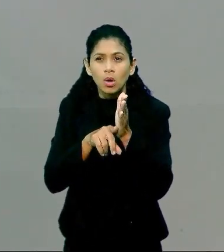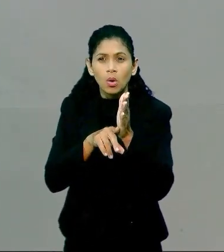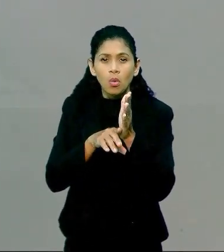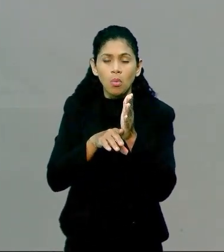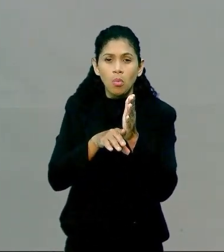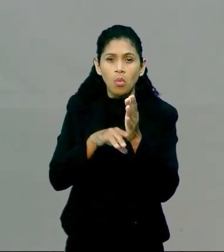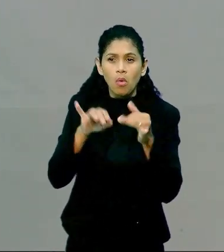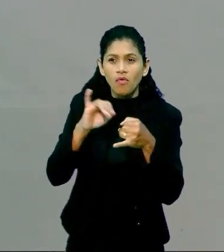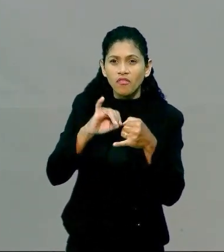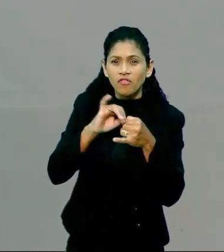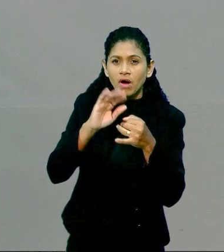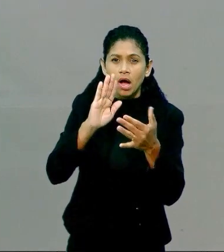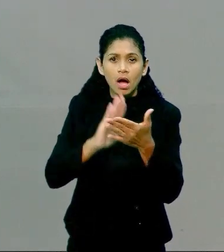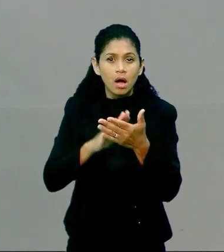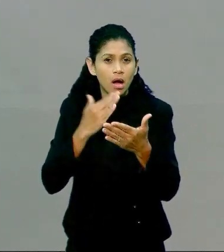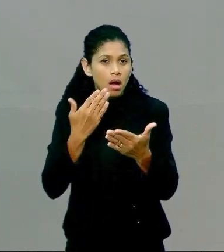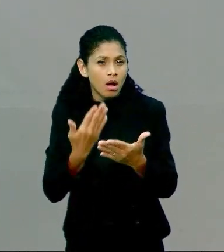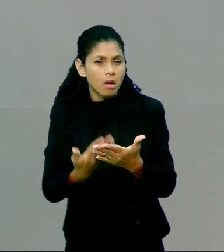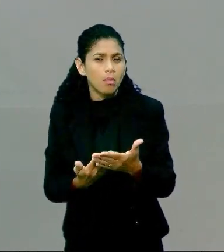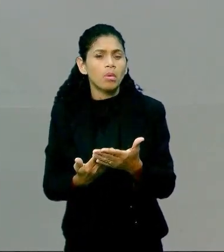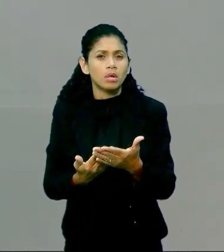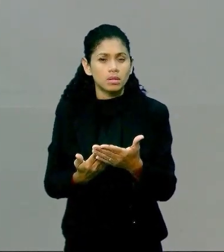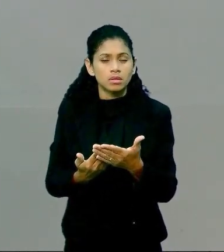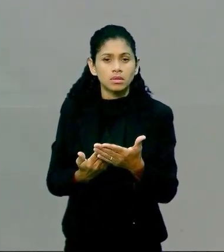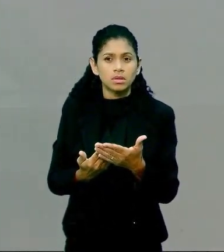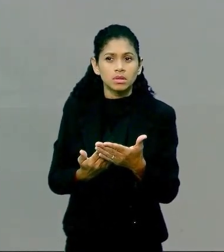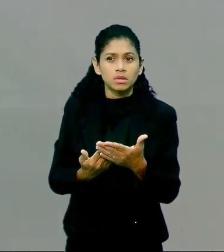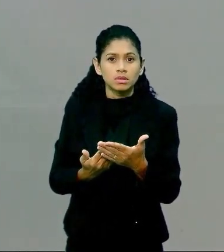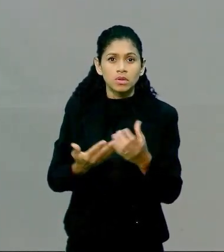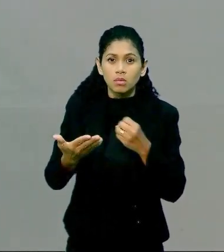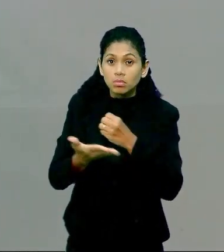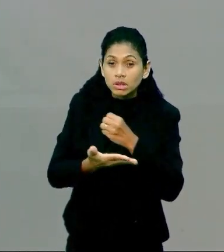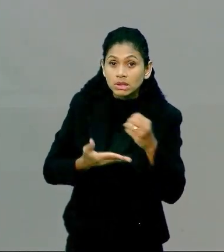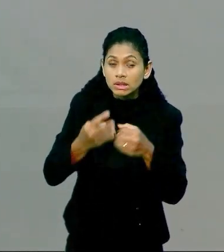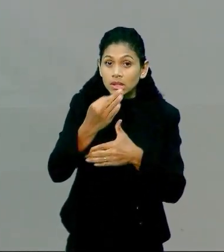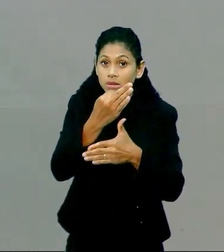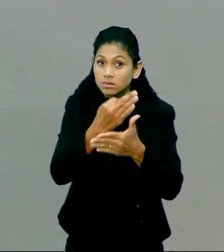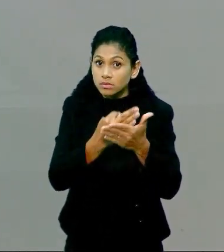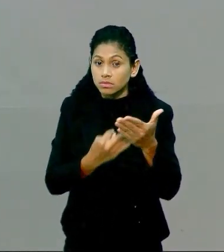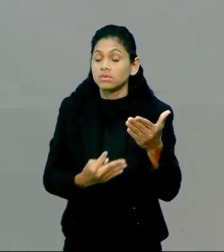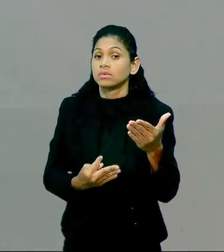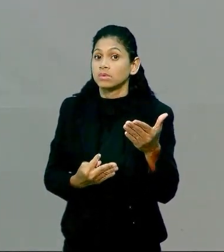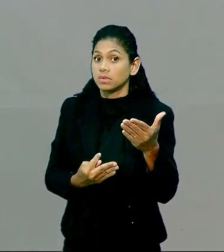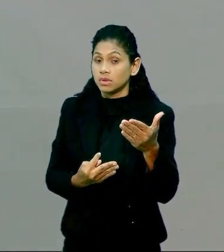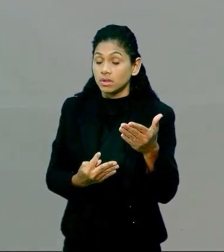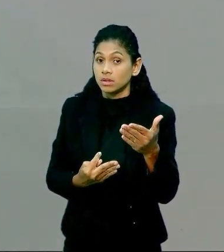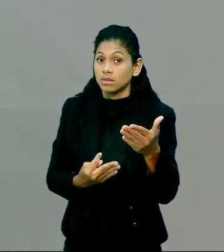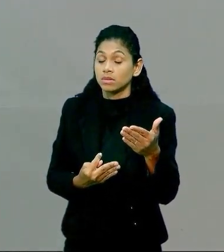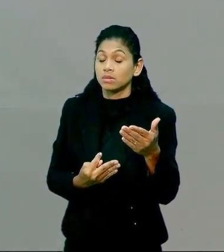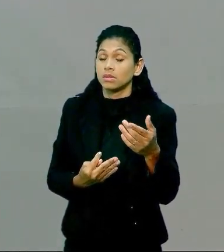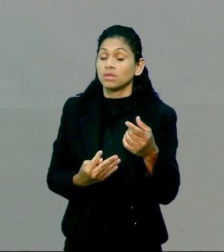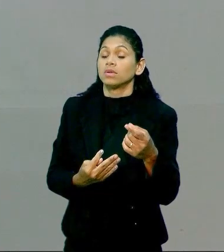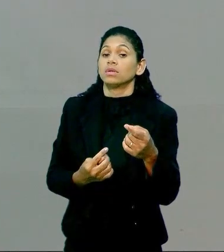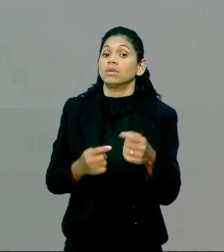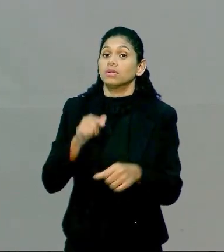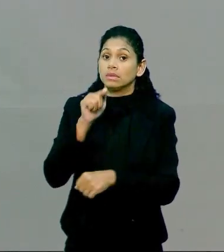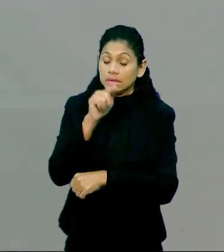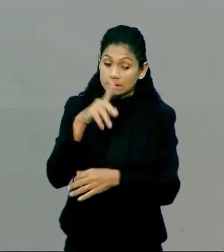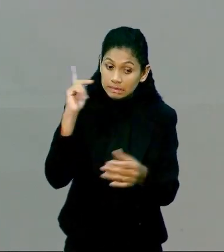interpretação que não seja de acordo com o texto, você vai cair aí numa interpretação equivocada,